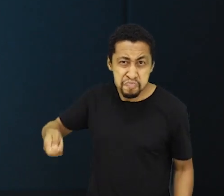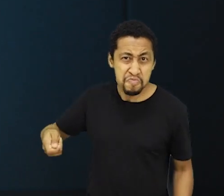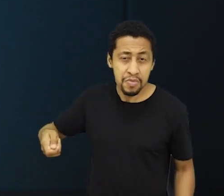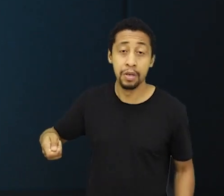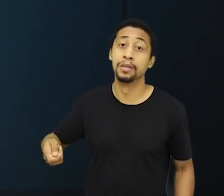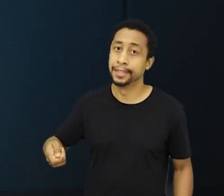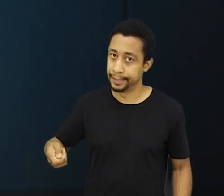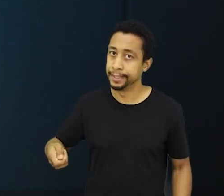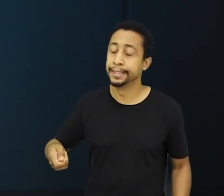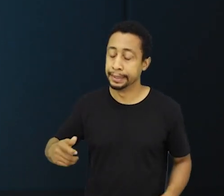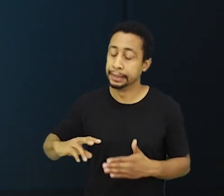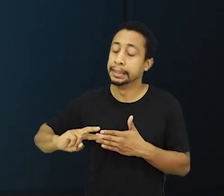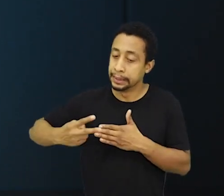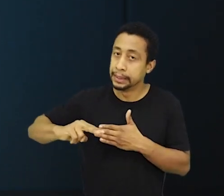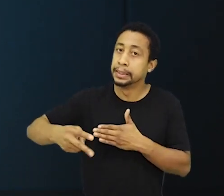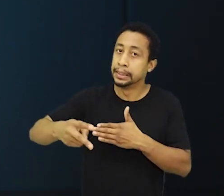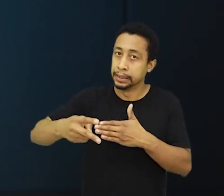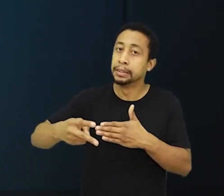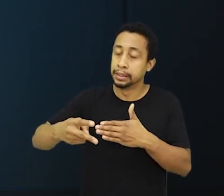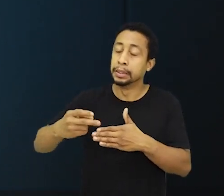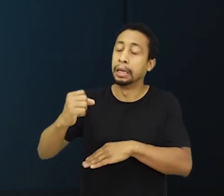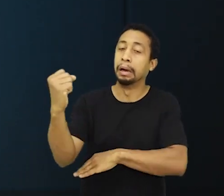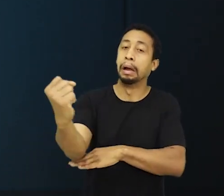possa nos trazer graves consequências,